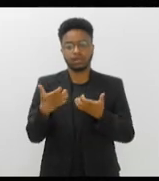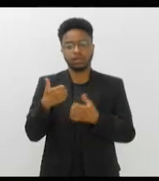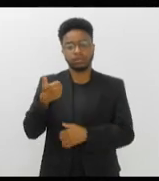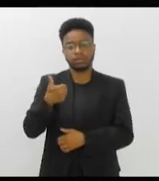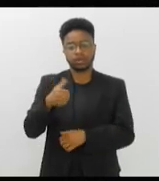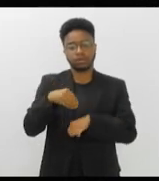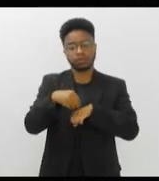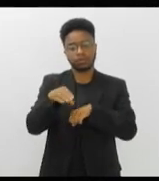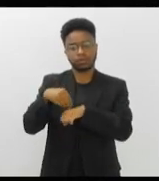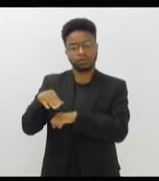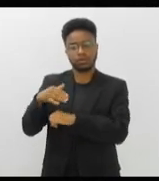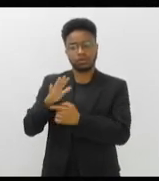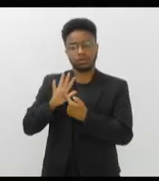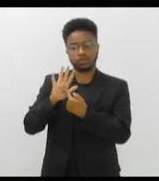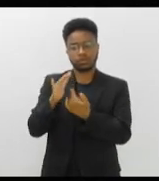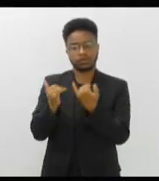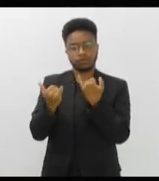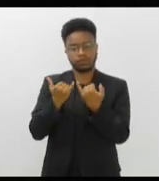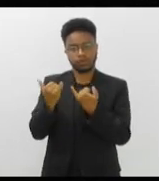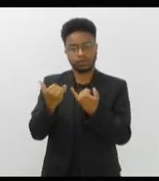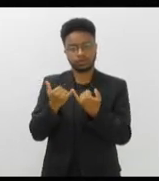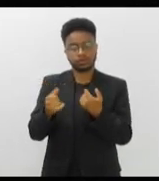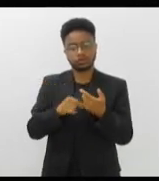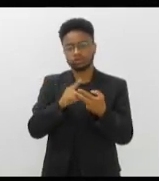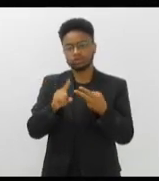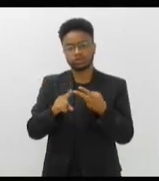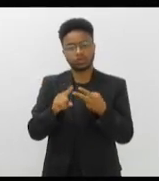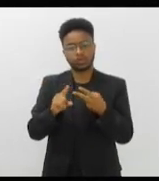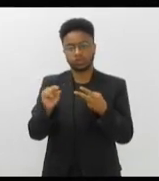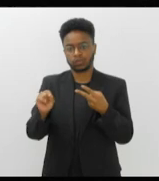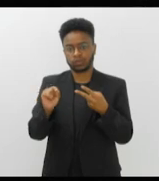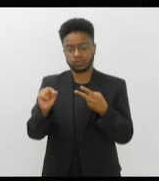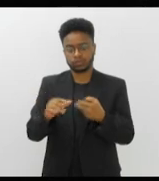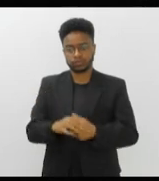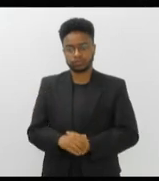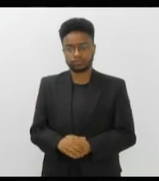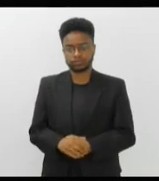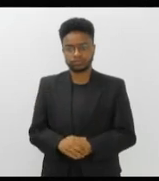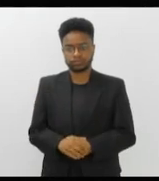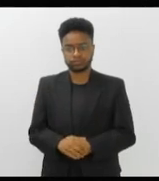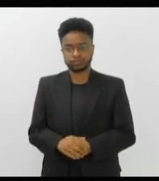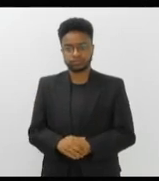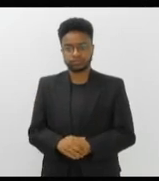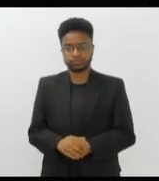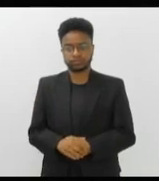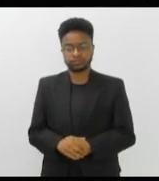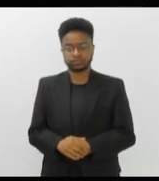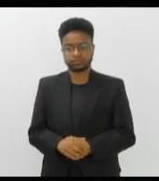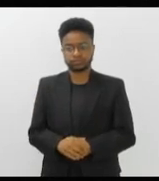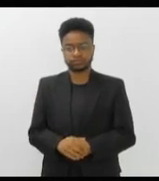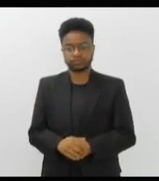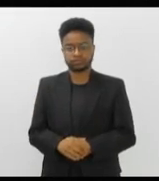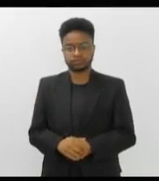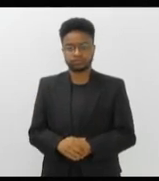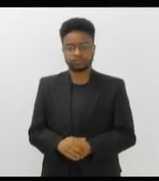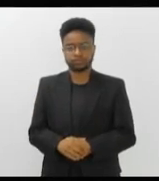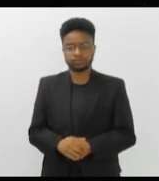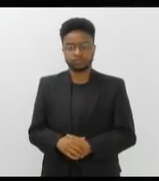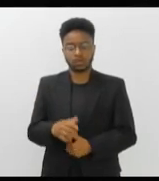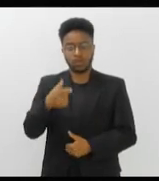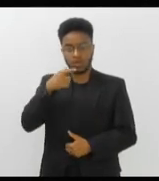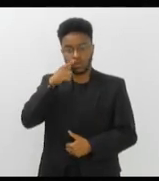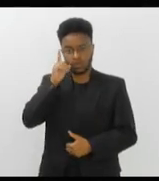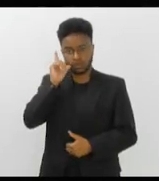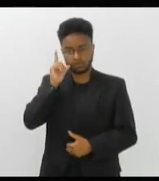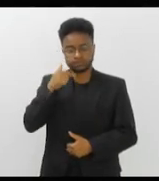essa notícia e segundo senhor presidente eu ontem saí daqui